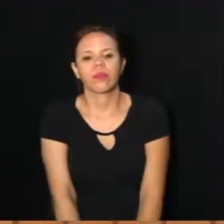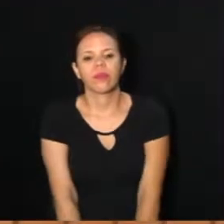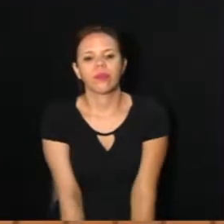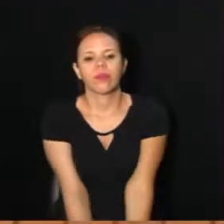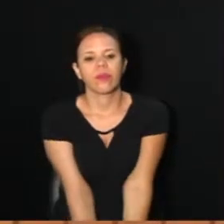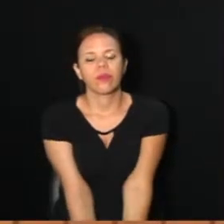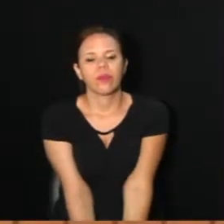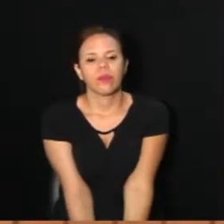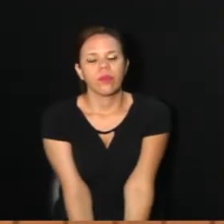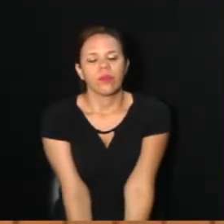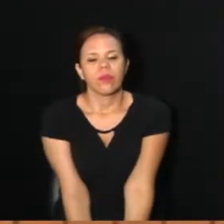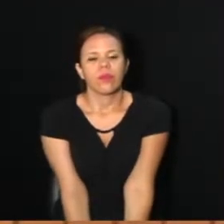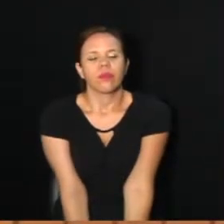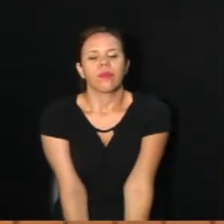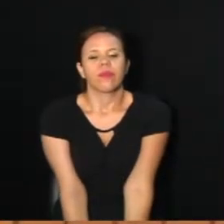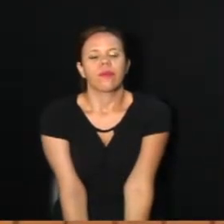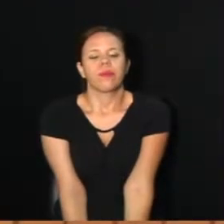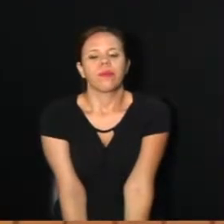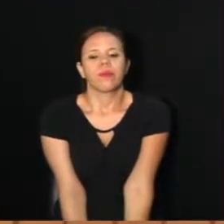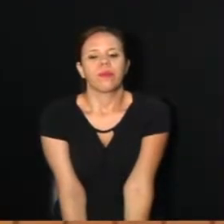Número?